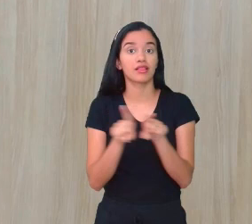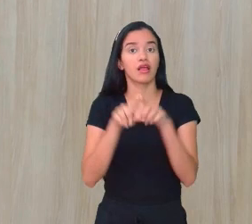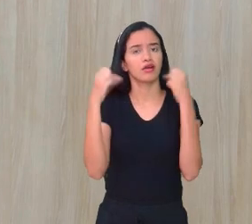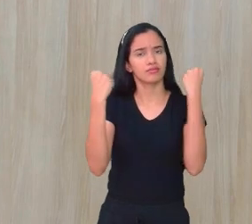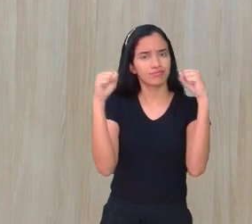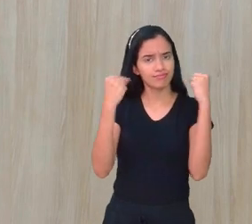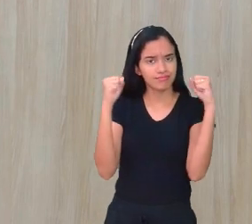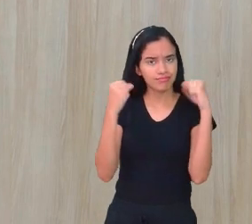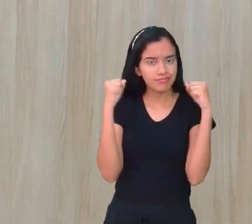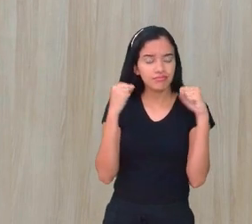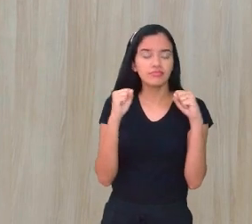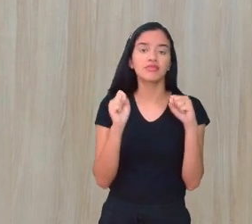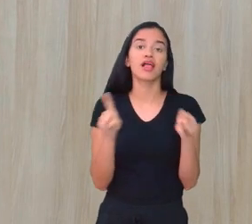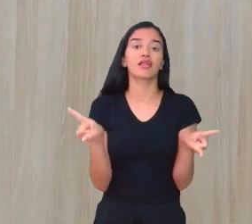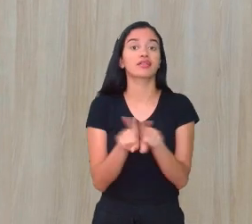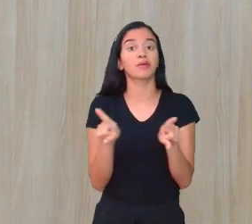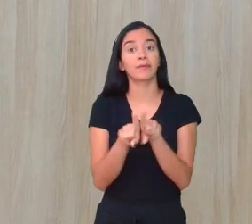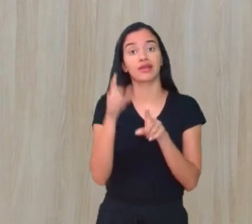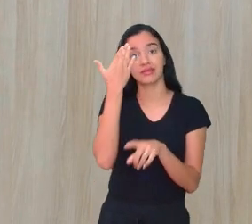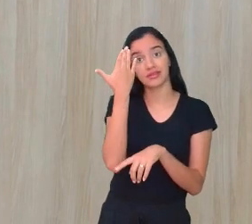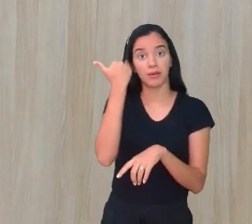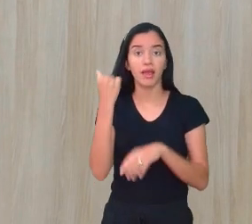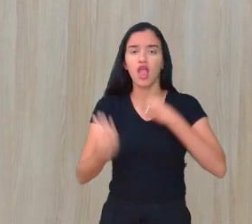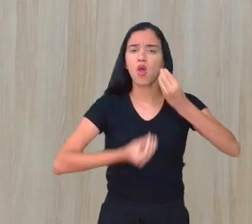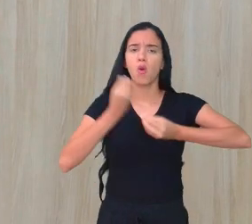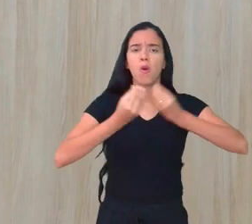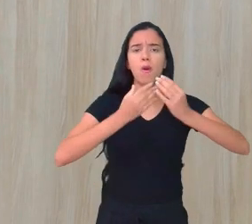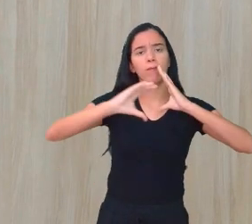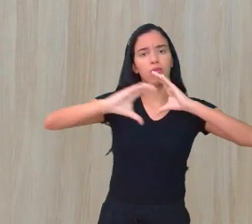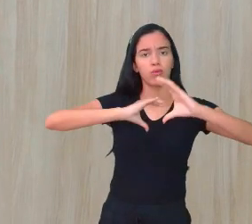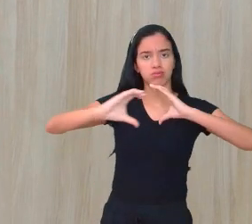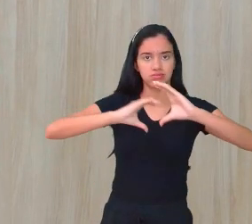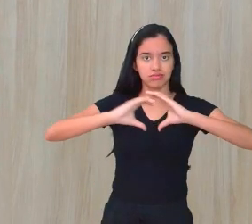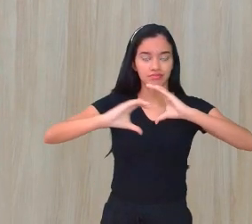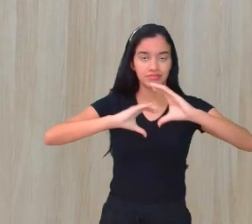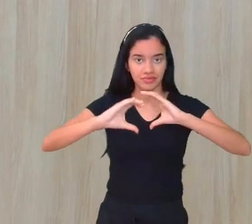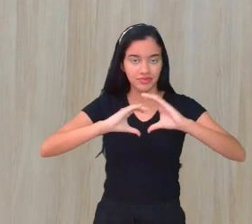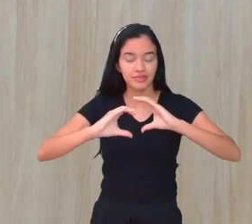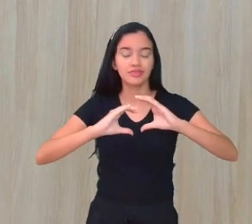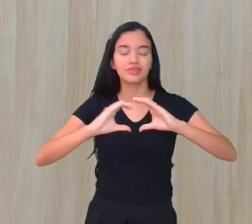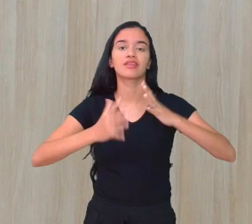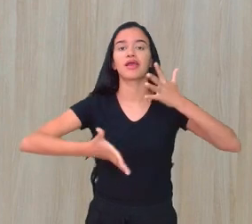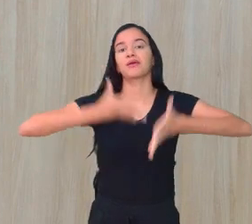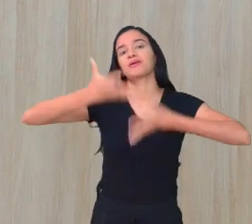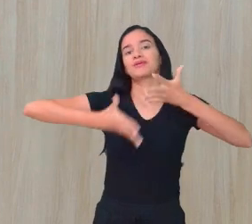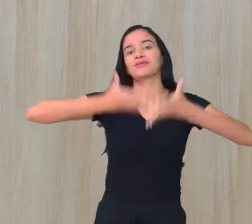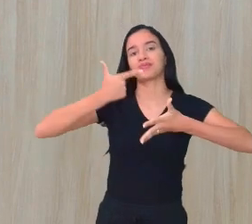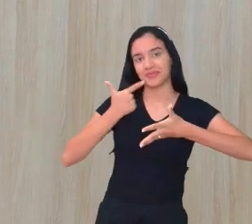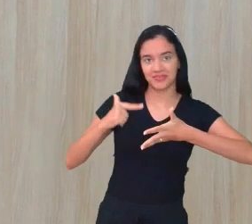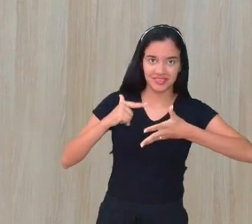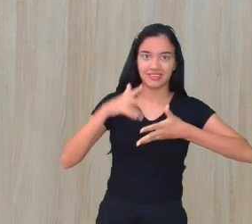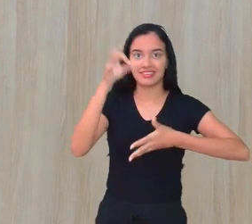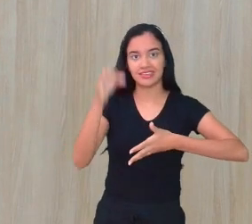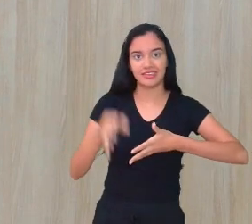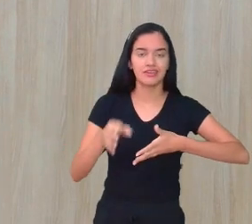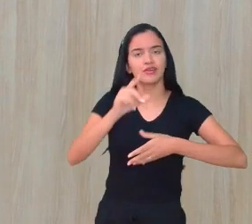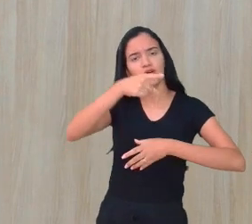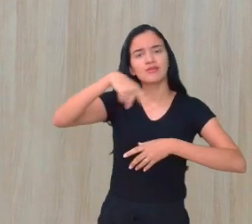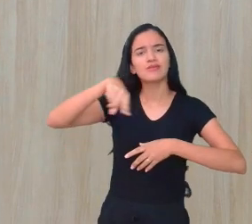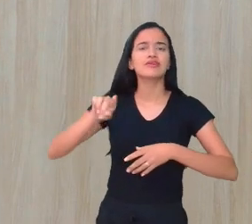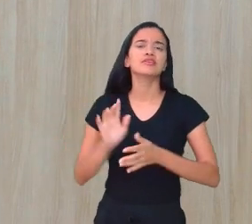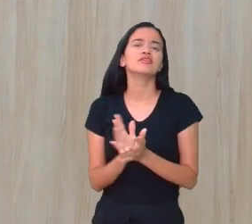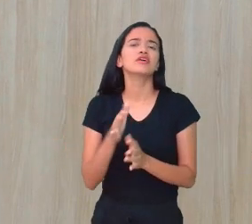além da educação física, também saber como se comunicar aí através dessa língua, né? Vocês